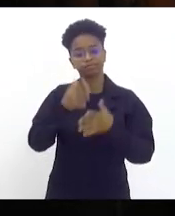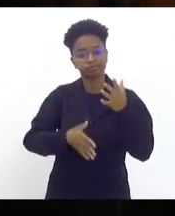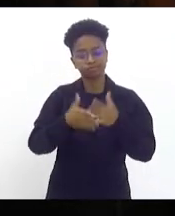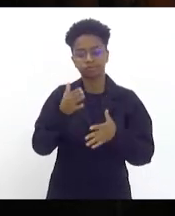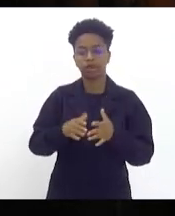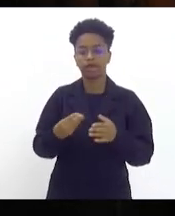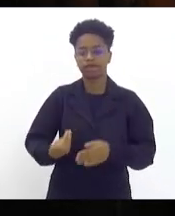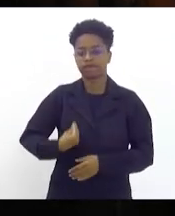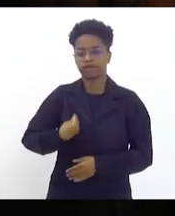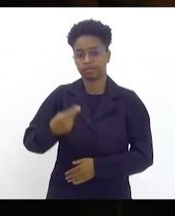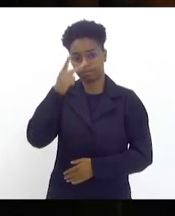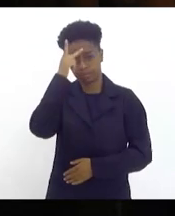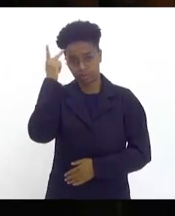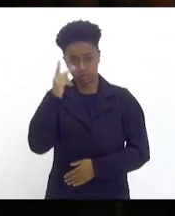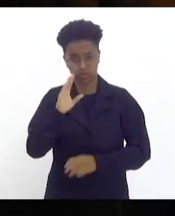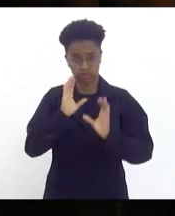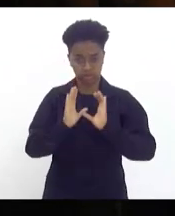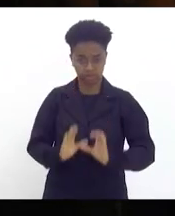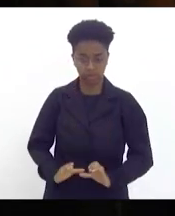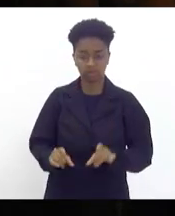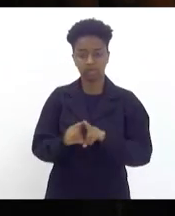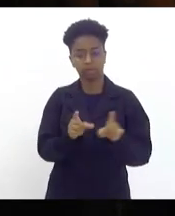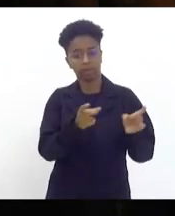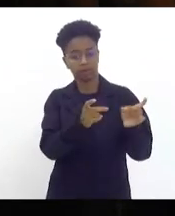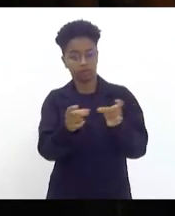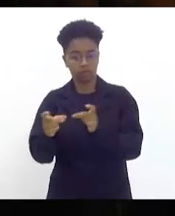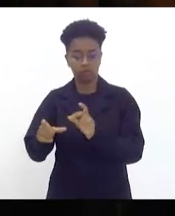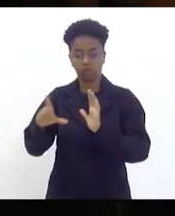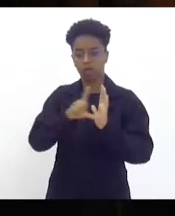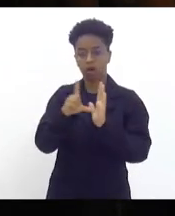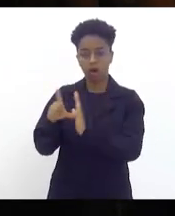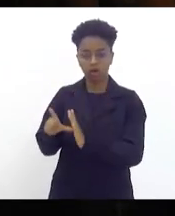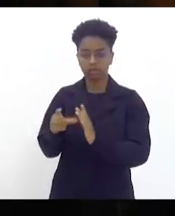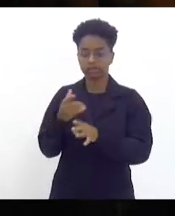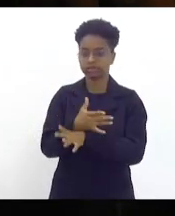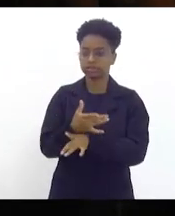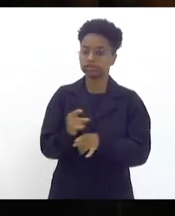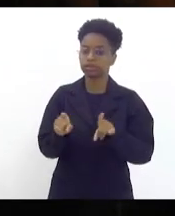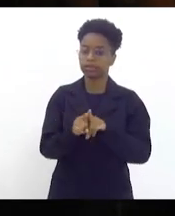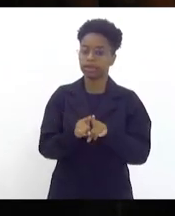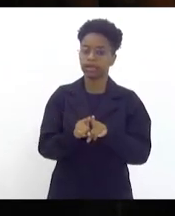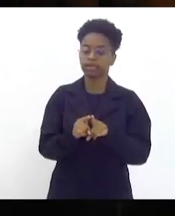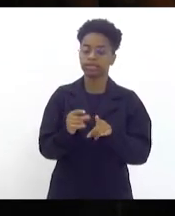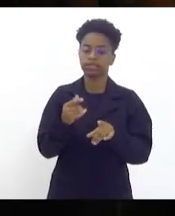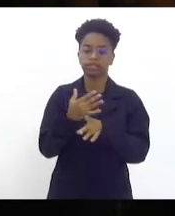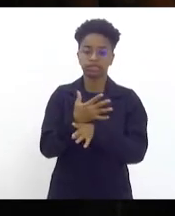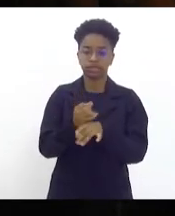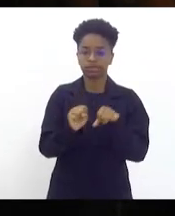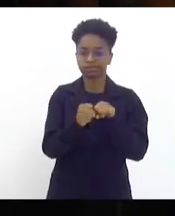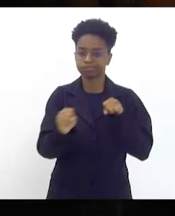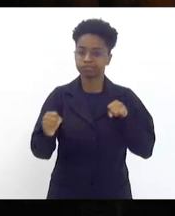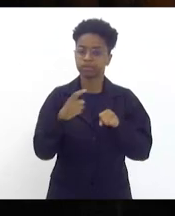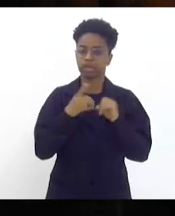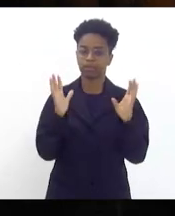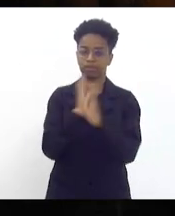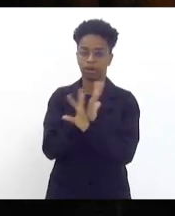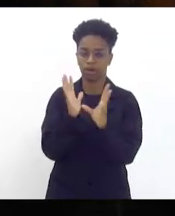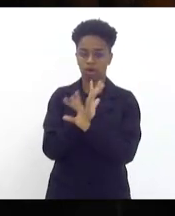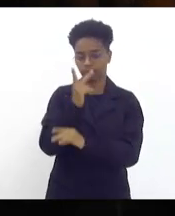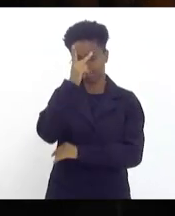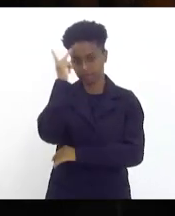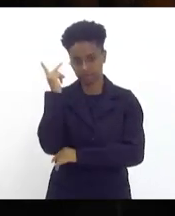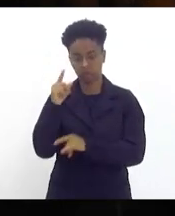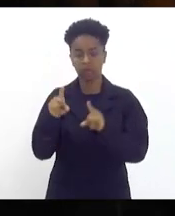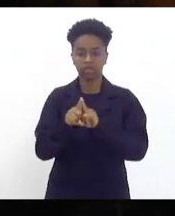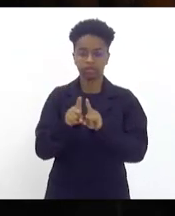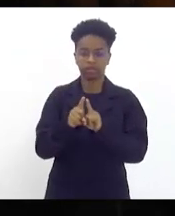bem o comércio dia a dia das cidades os grandes centros Onde encontramos ali circulação de pessoas alta densidade